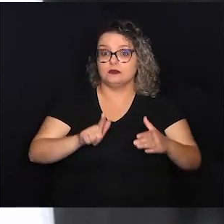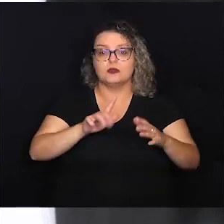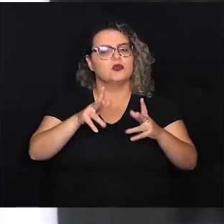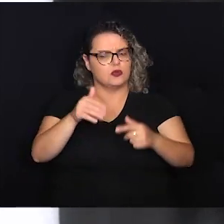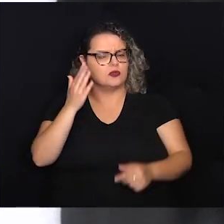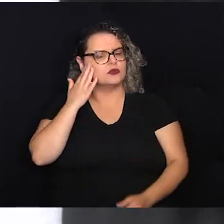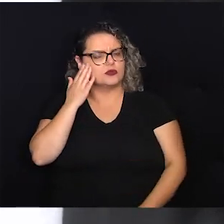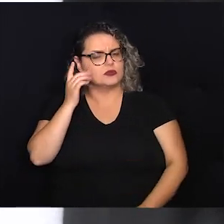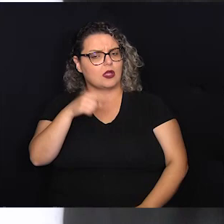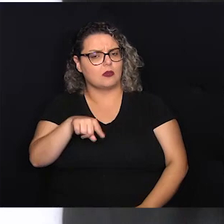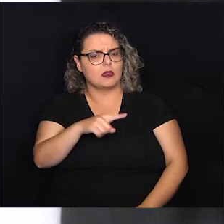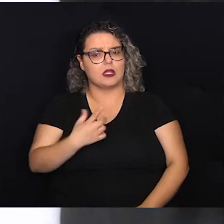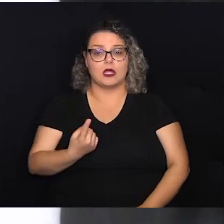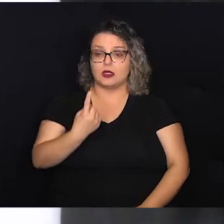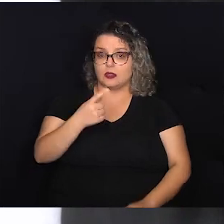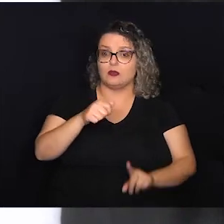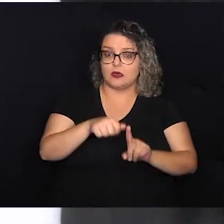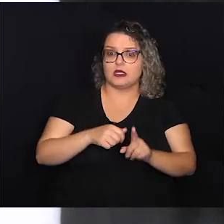lá sabe.